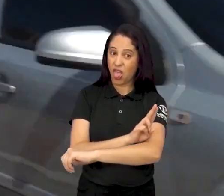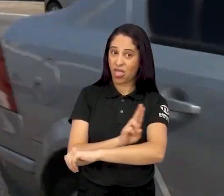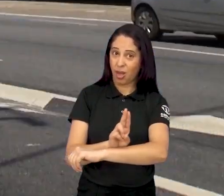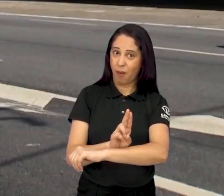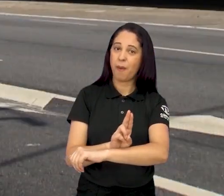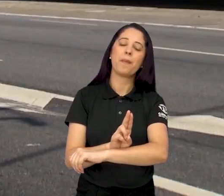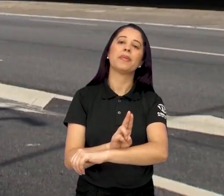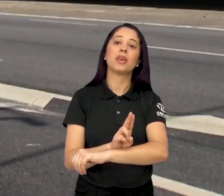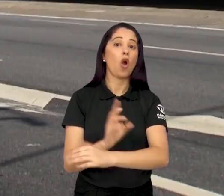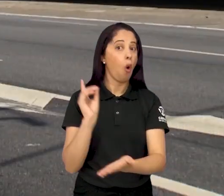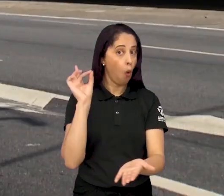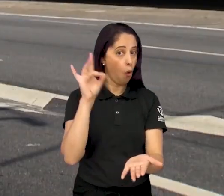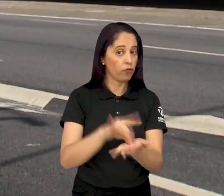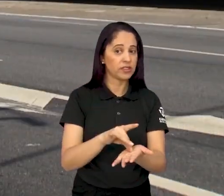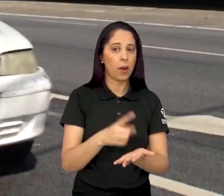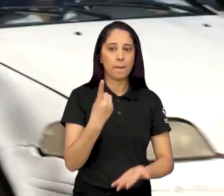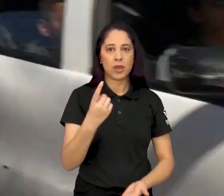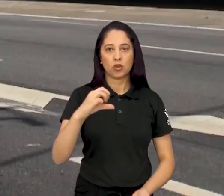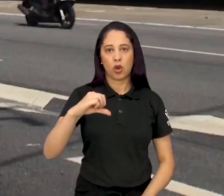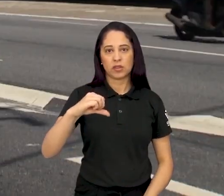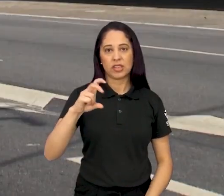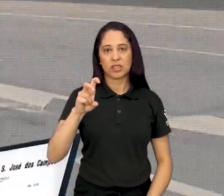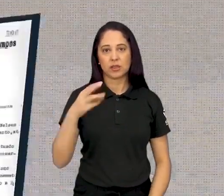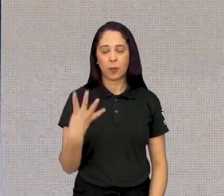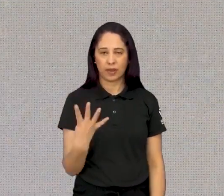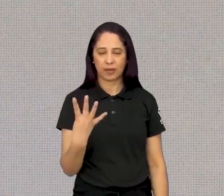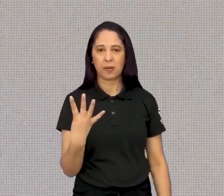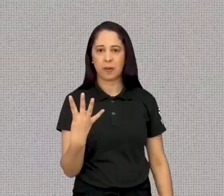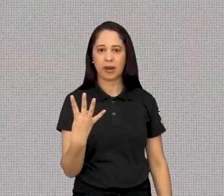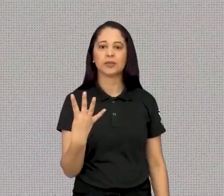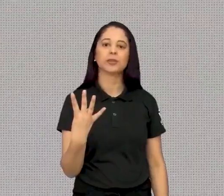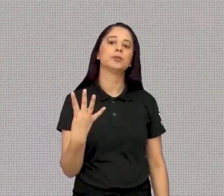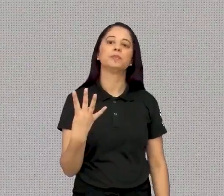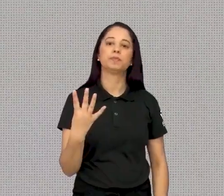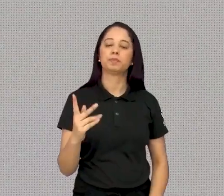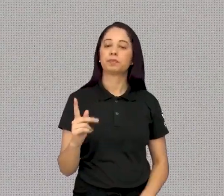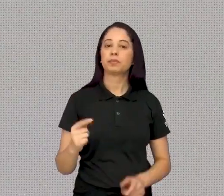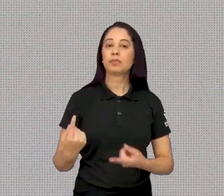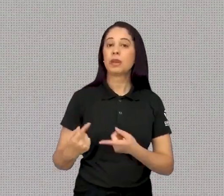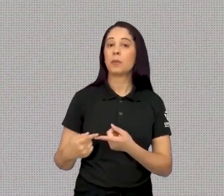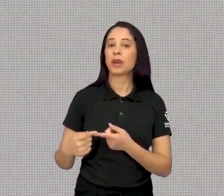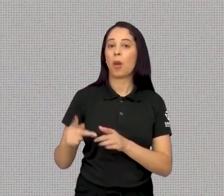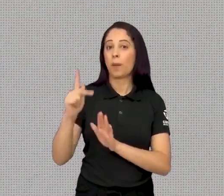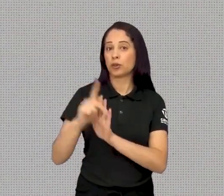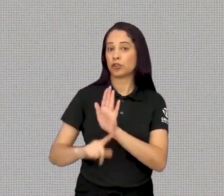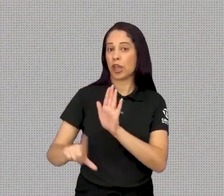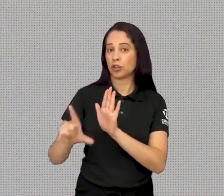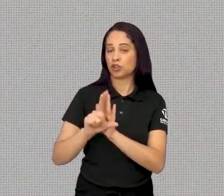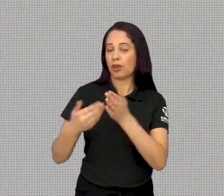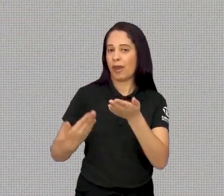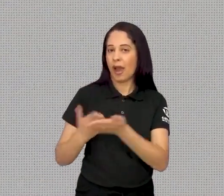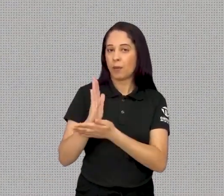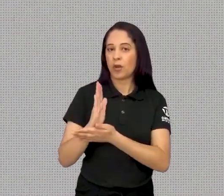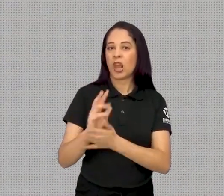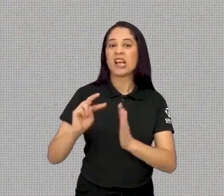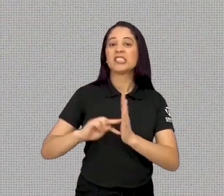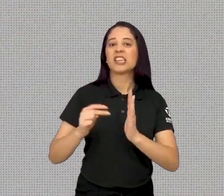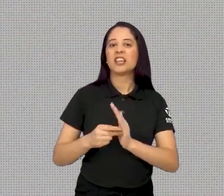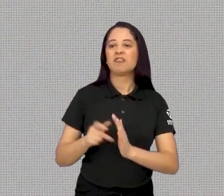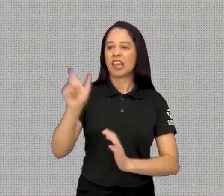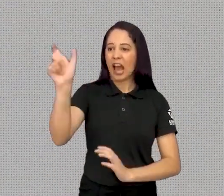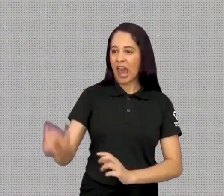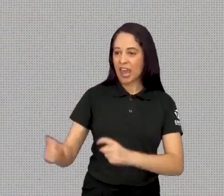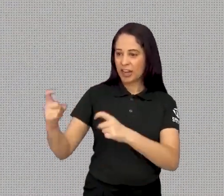Avenida Nelson Dávila passou a existir oficialmente em 1954, após um projeto de lei ser aprovado